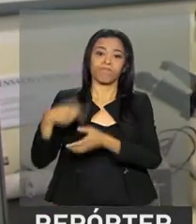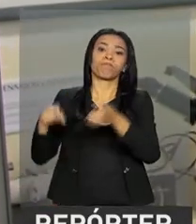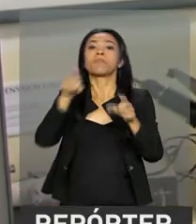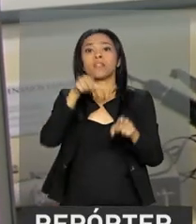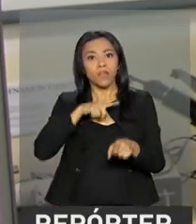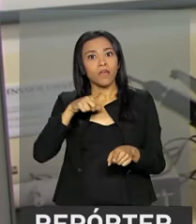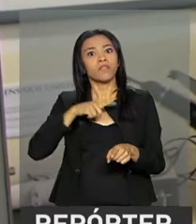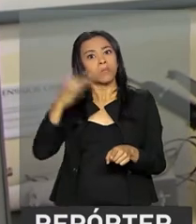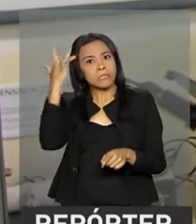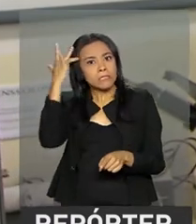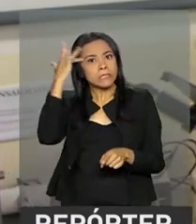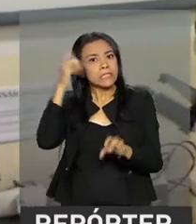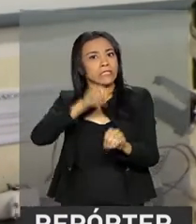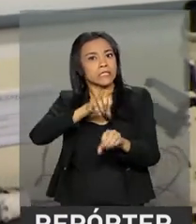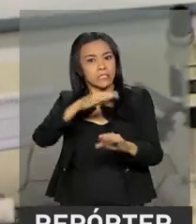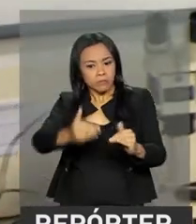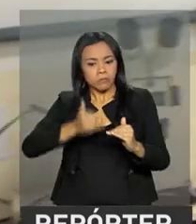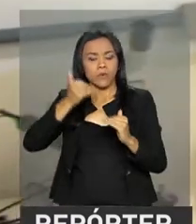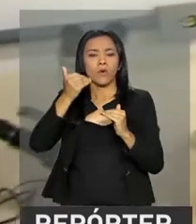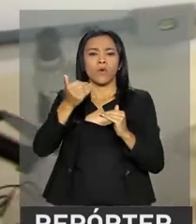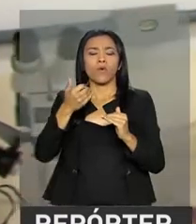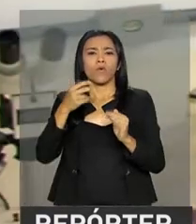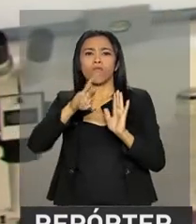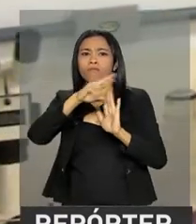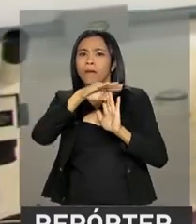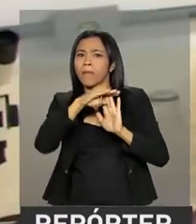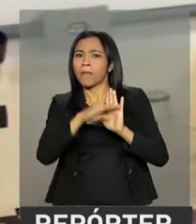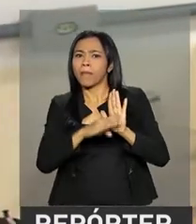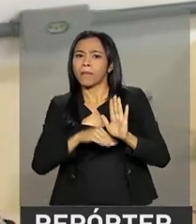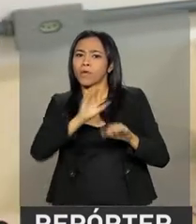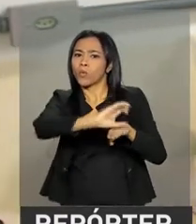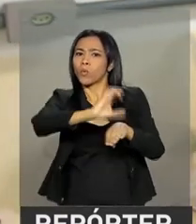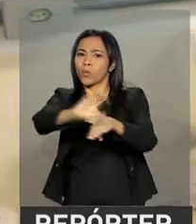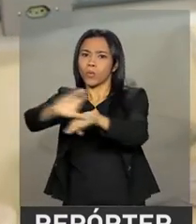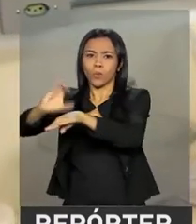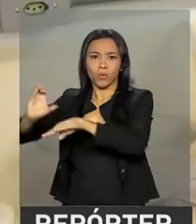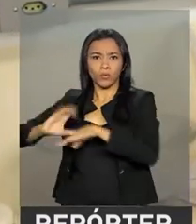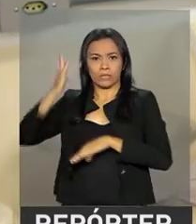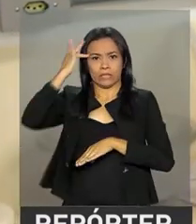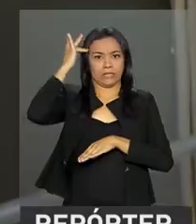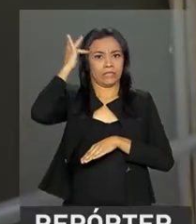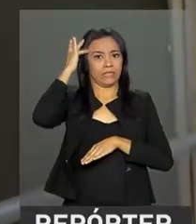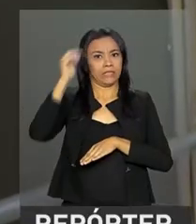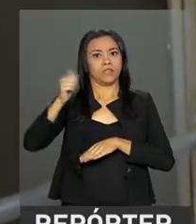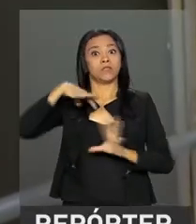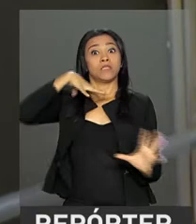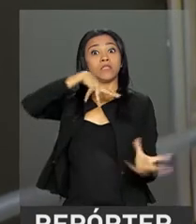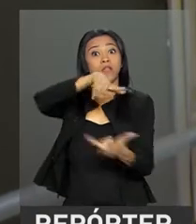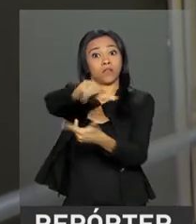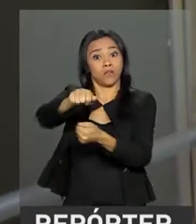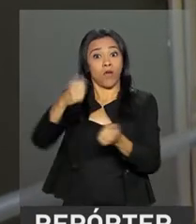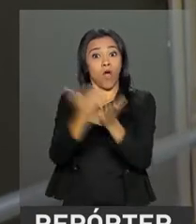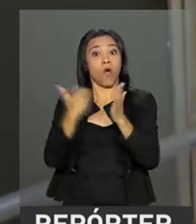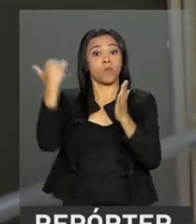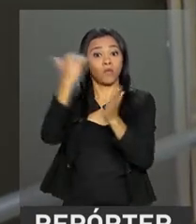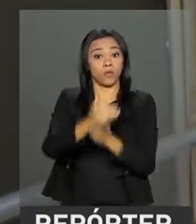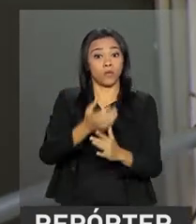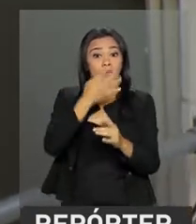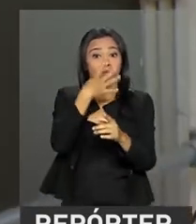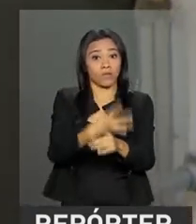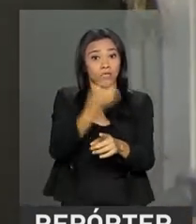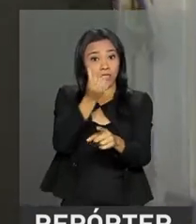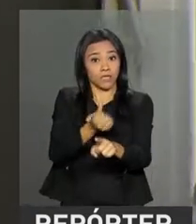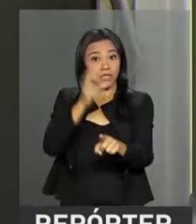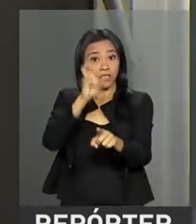o número de programas com o nível de excelência internacional aumentou e chegou a 465